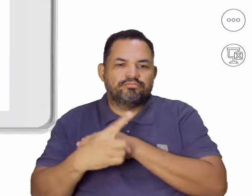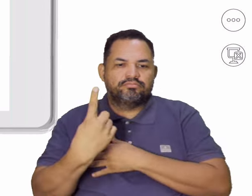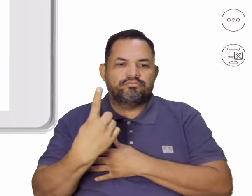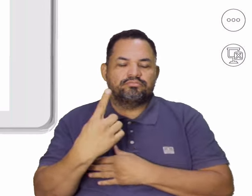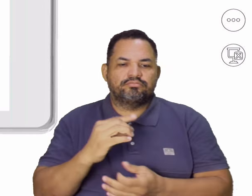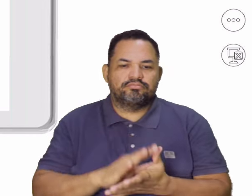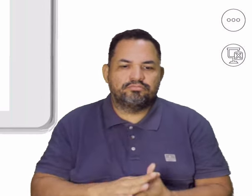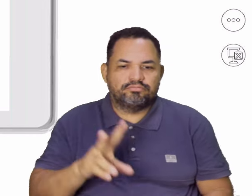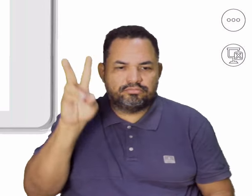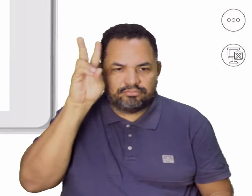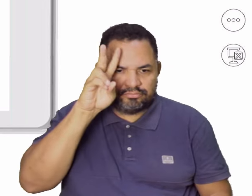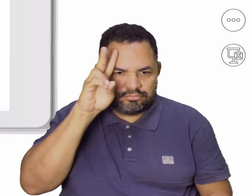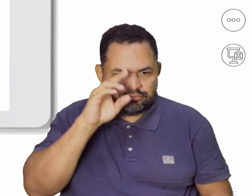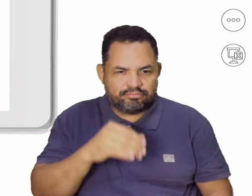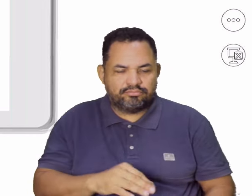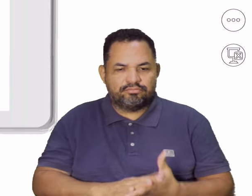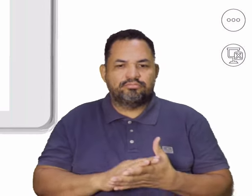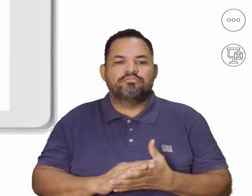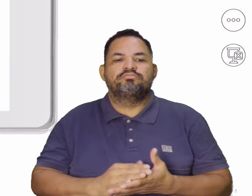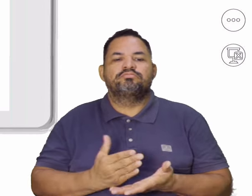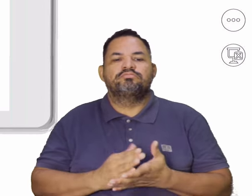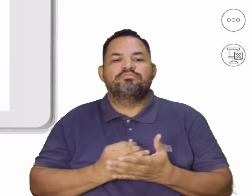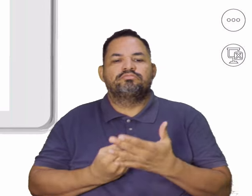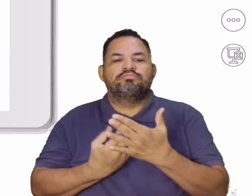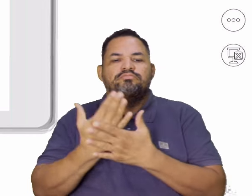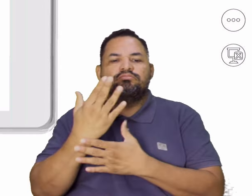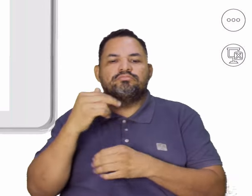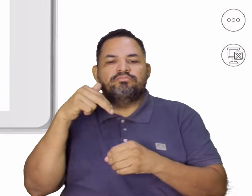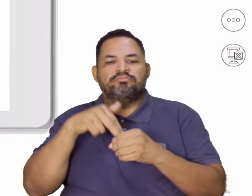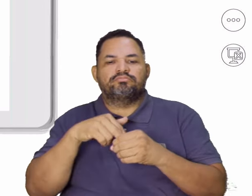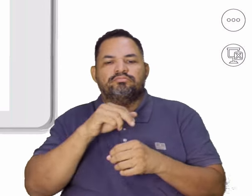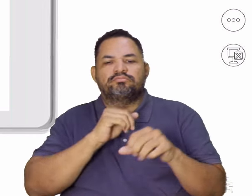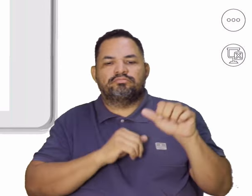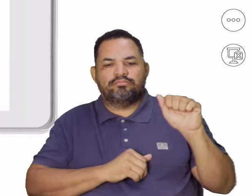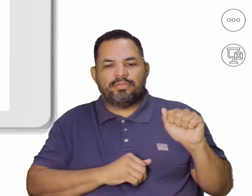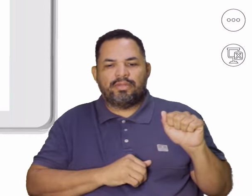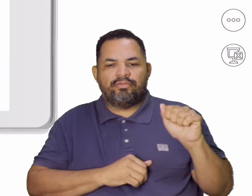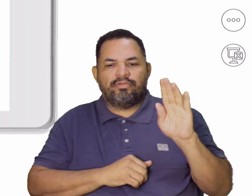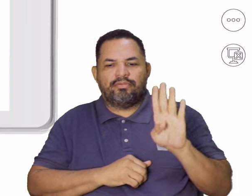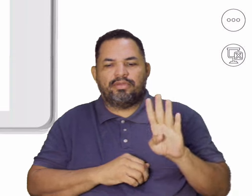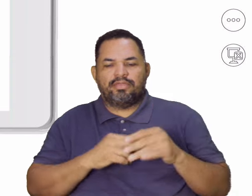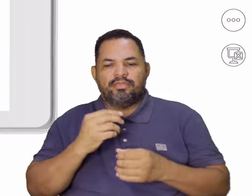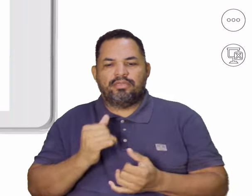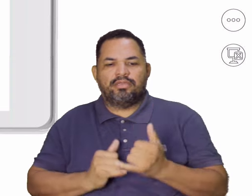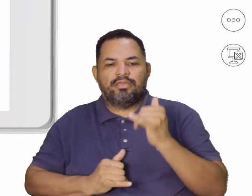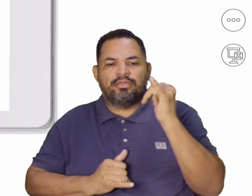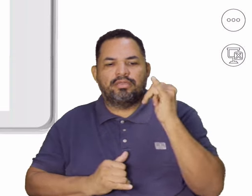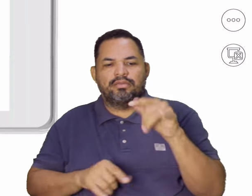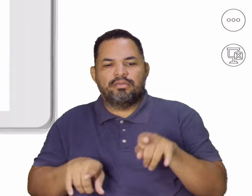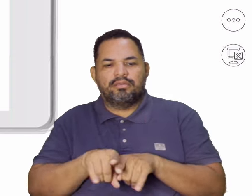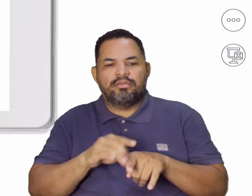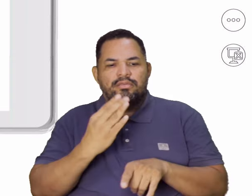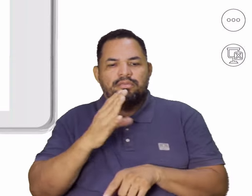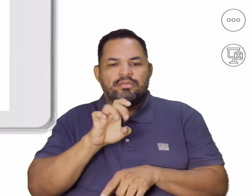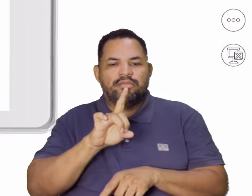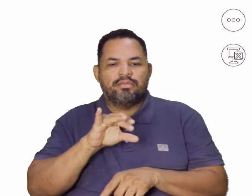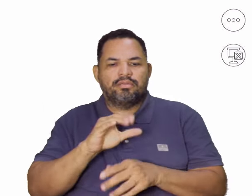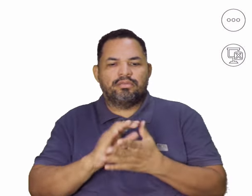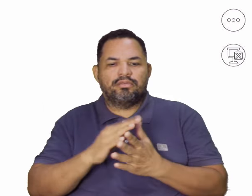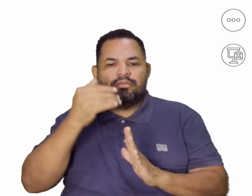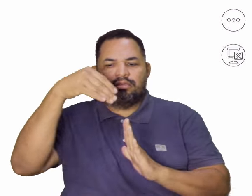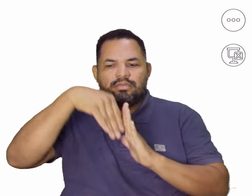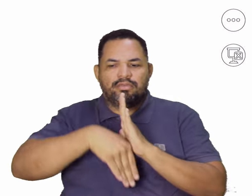vamos rever radioatividade emissões nucleares alfa beta e Gama e também cinética dos